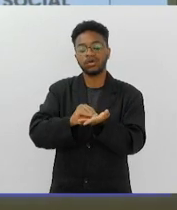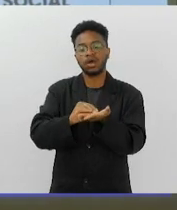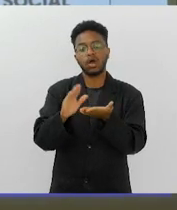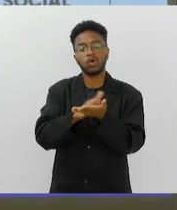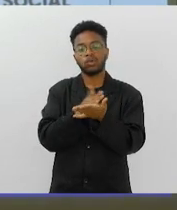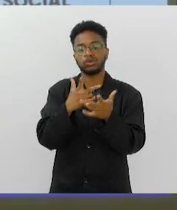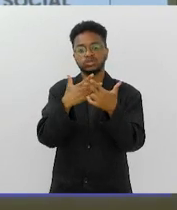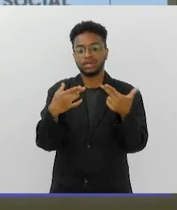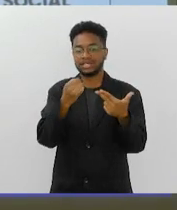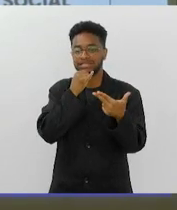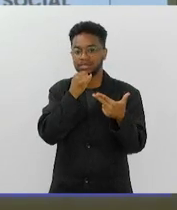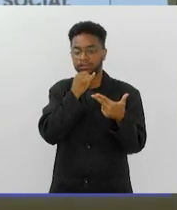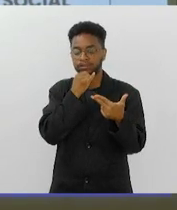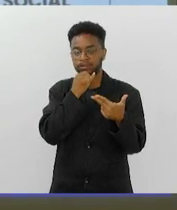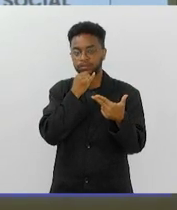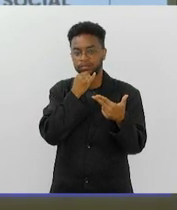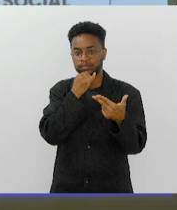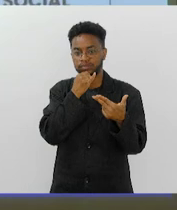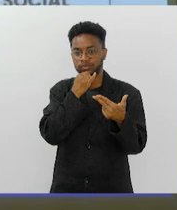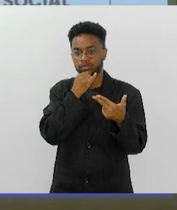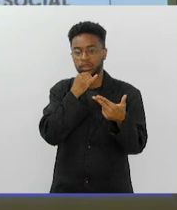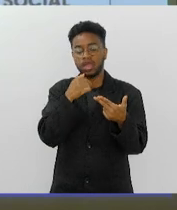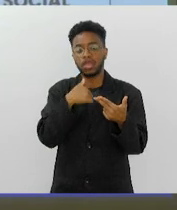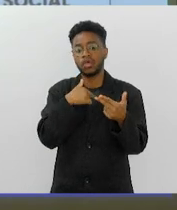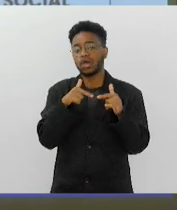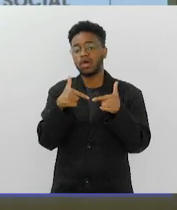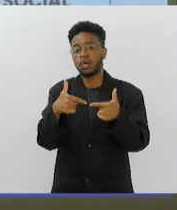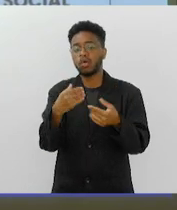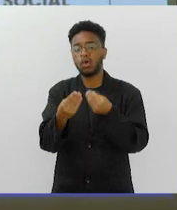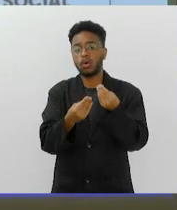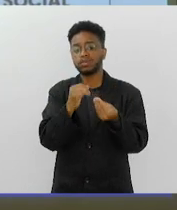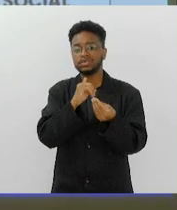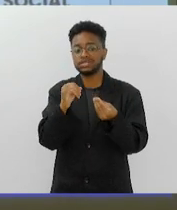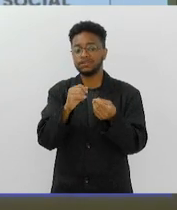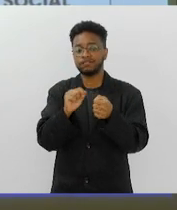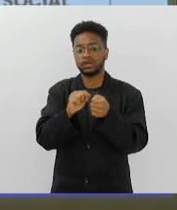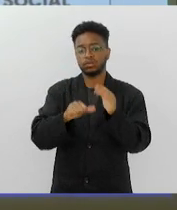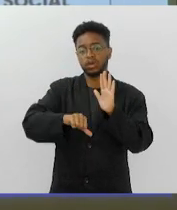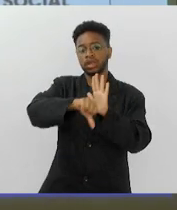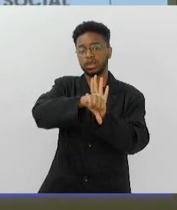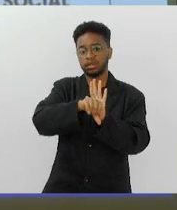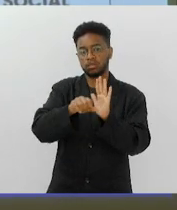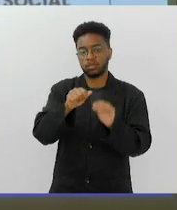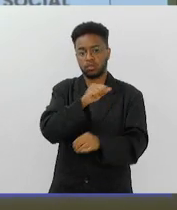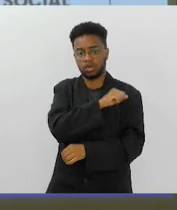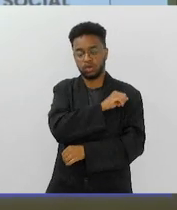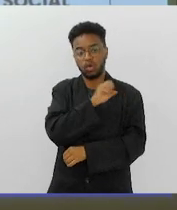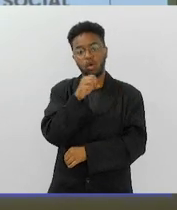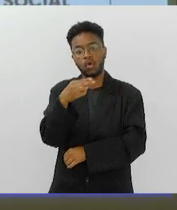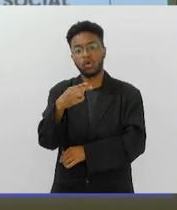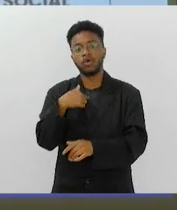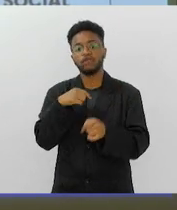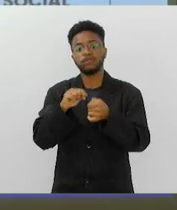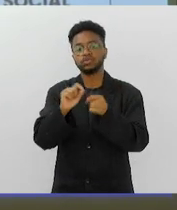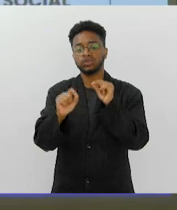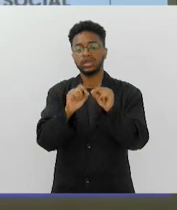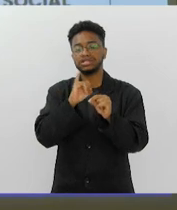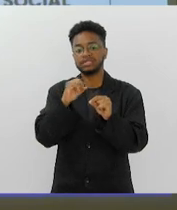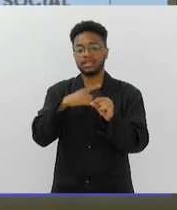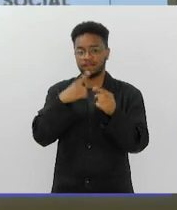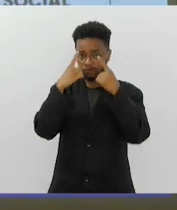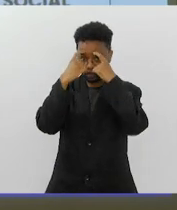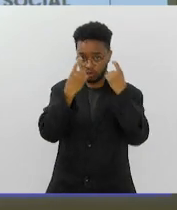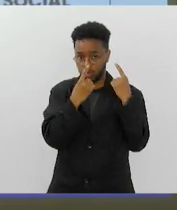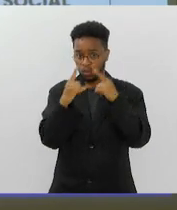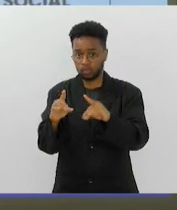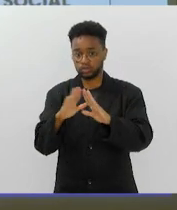coisas, por exemplo, como o que eu faço em ato infracional? Ou o que eu faço em violência contra a escola,